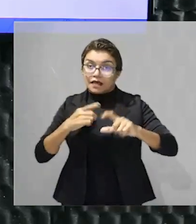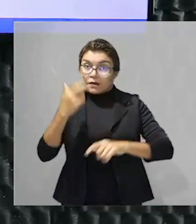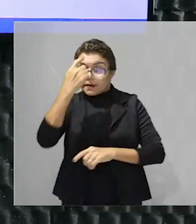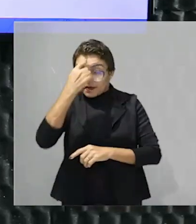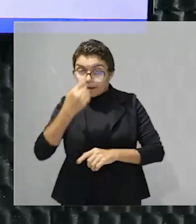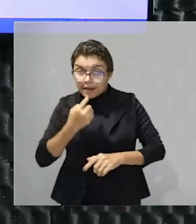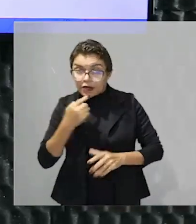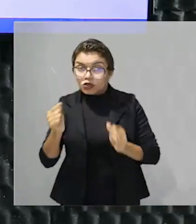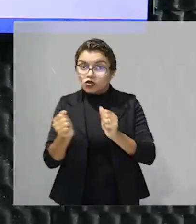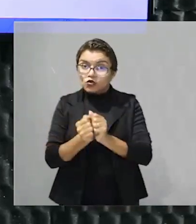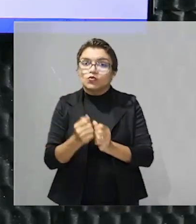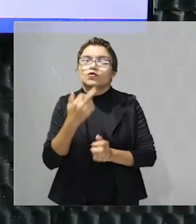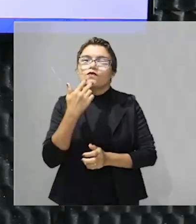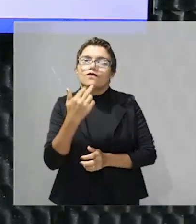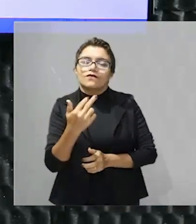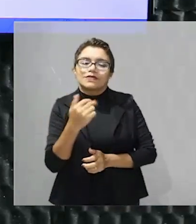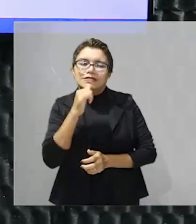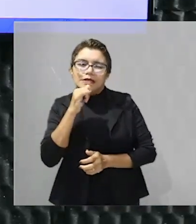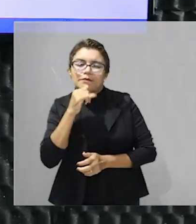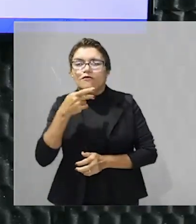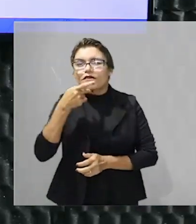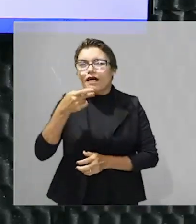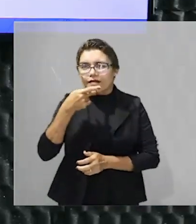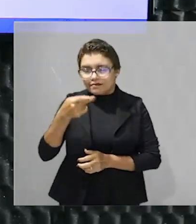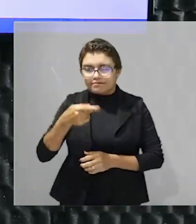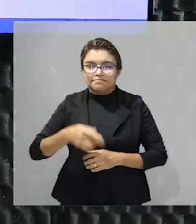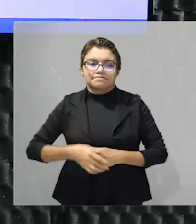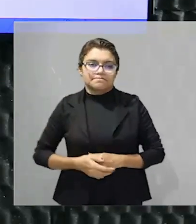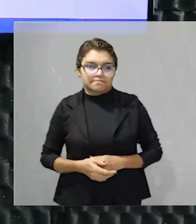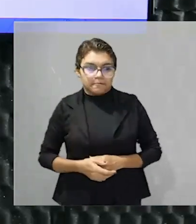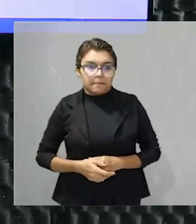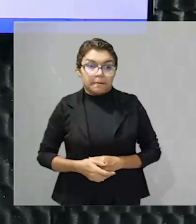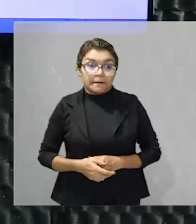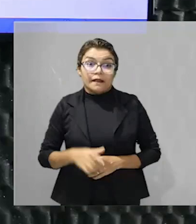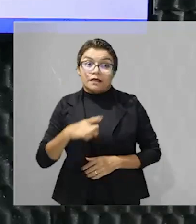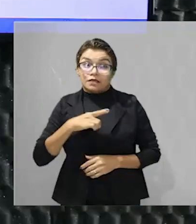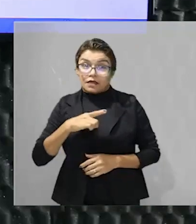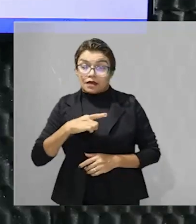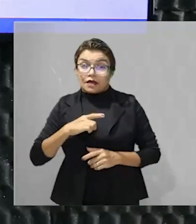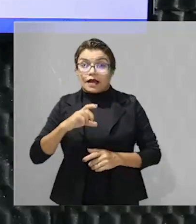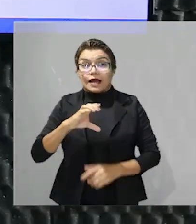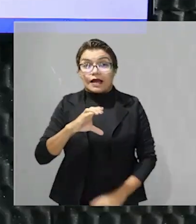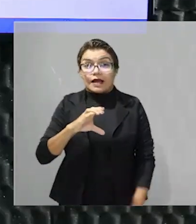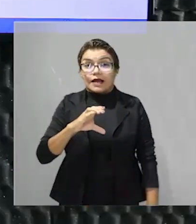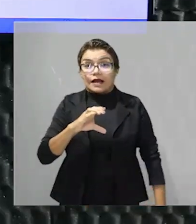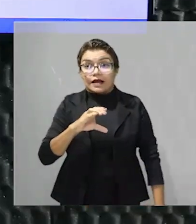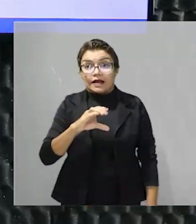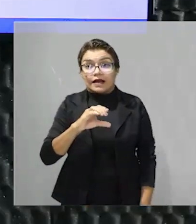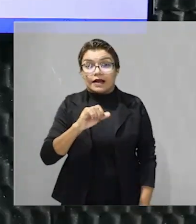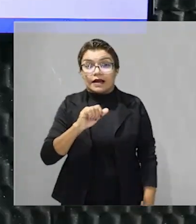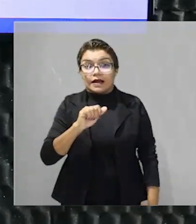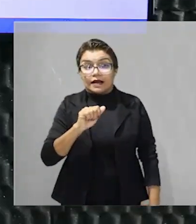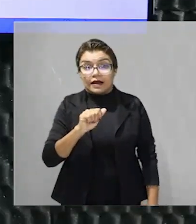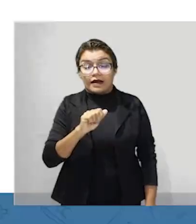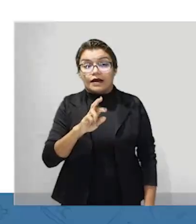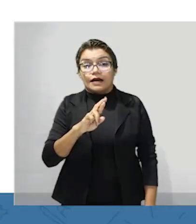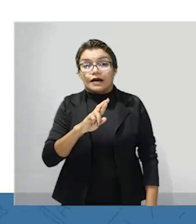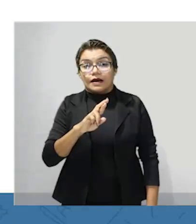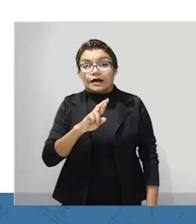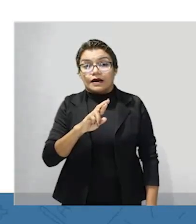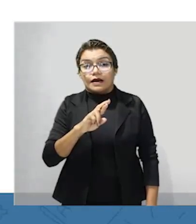uma linguagem escrita. No cartoon, a crítica, como eu falei para vocês, o cartoon normalmente traz uma